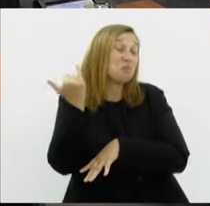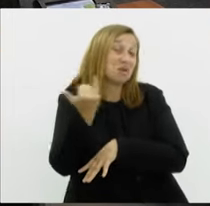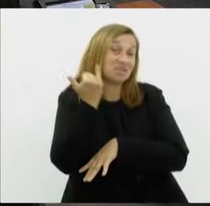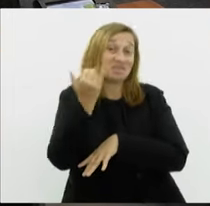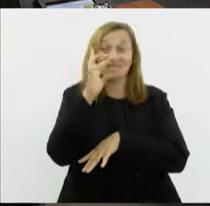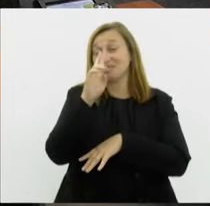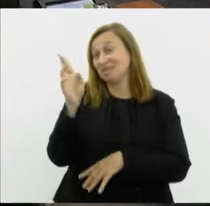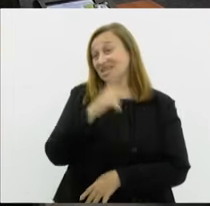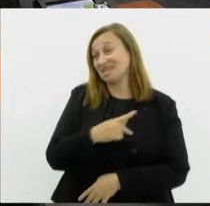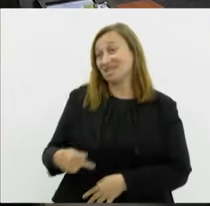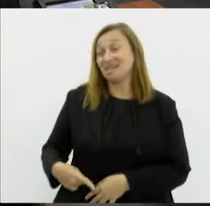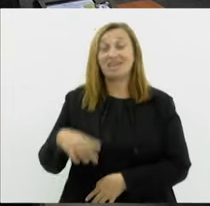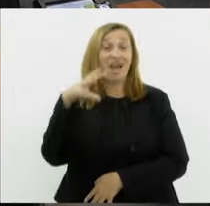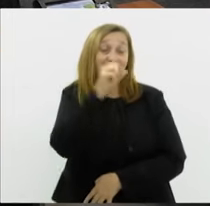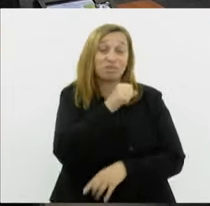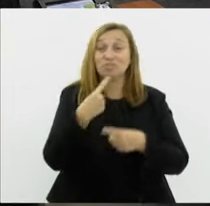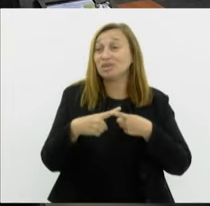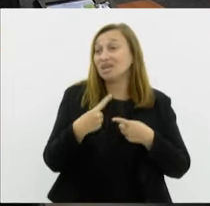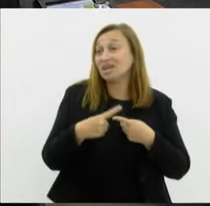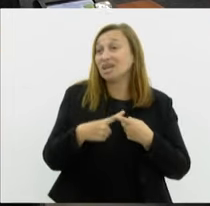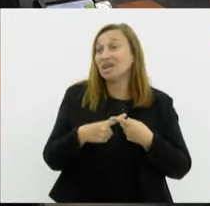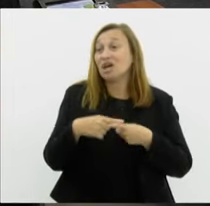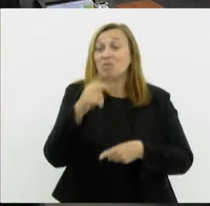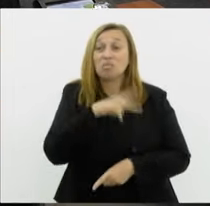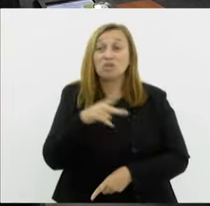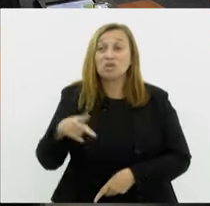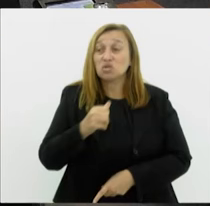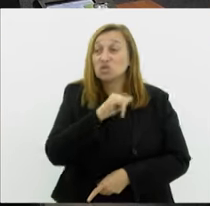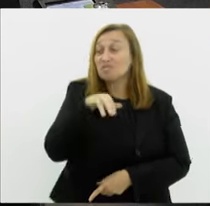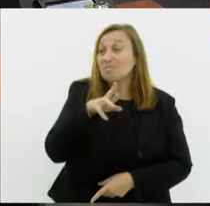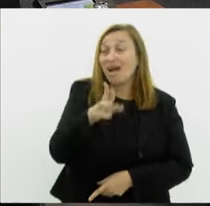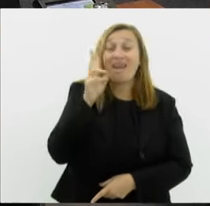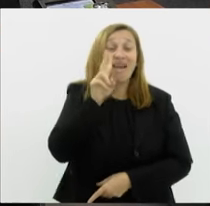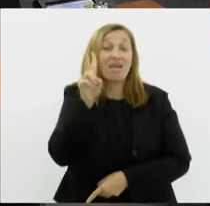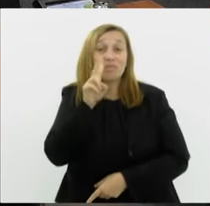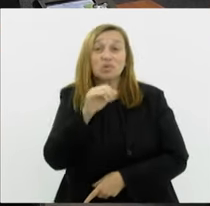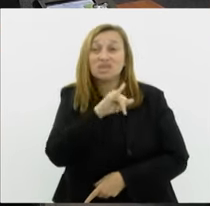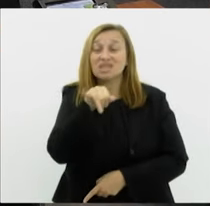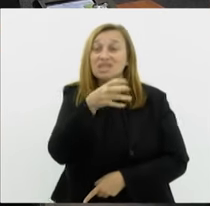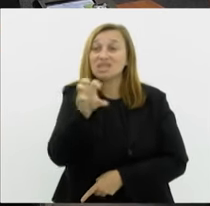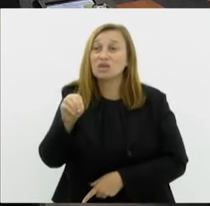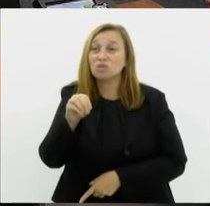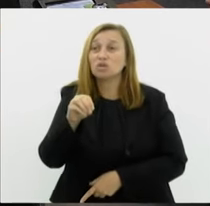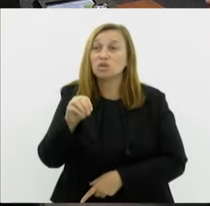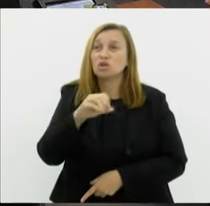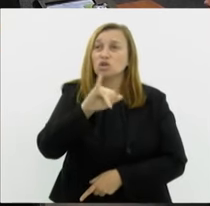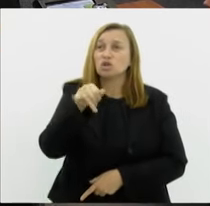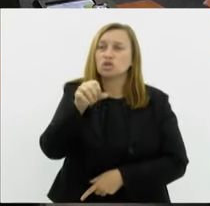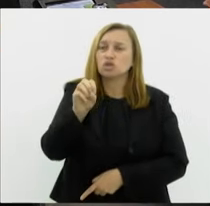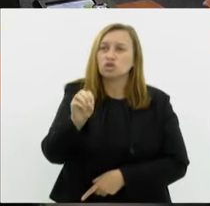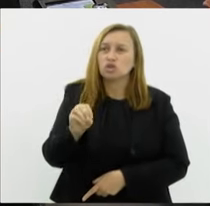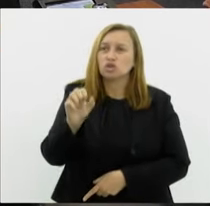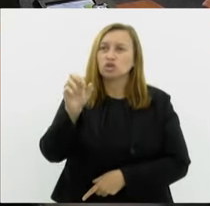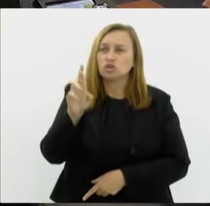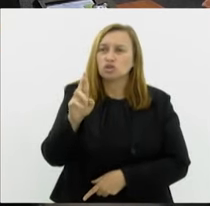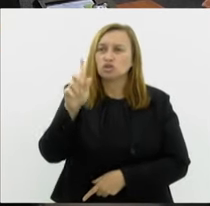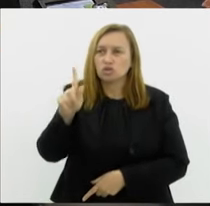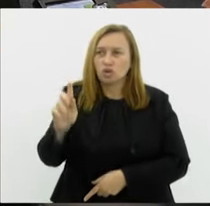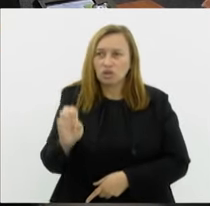senhor presidente, muito rápido, porque o professor Josemar lembrou aqui de São Jorge e nós pudemos fazer o